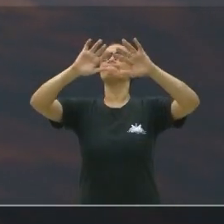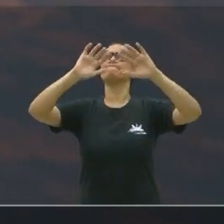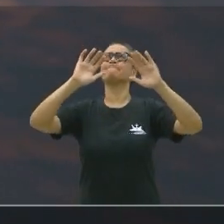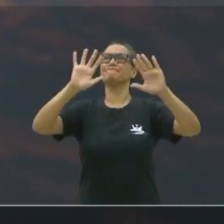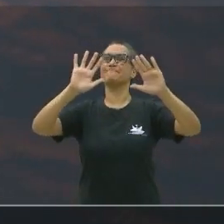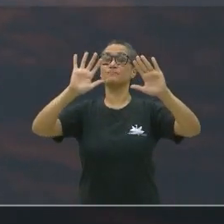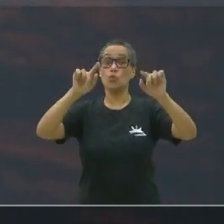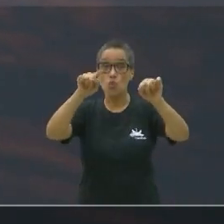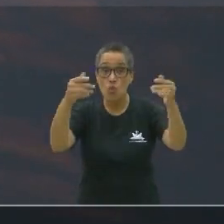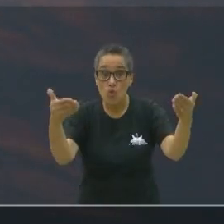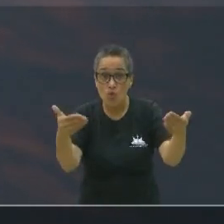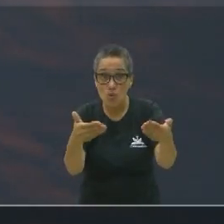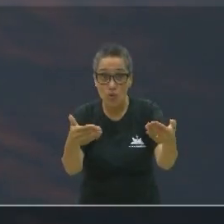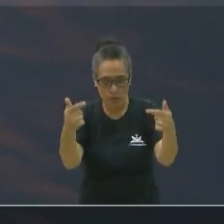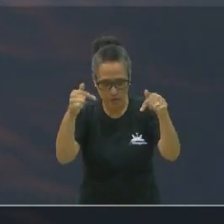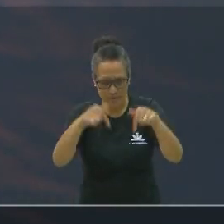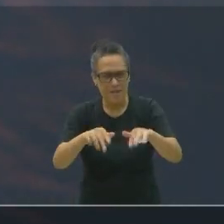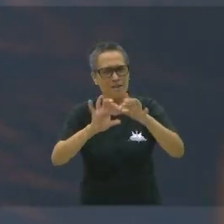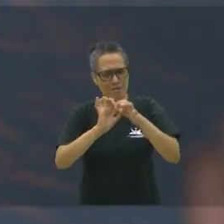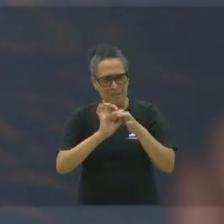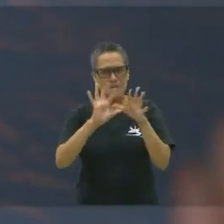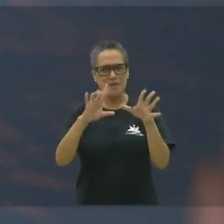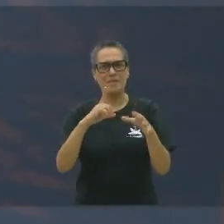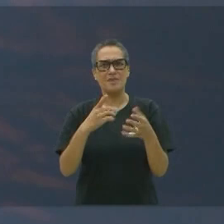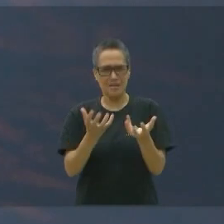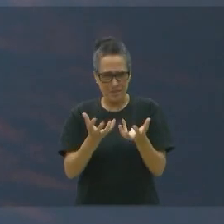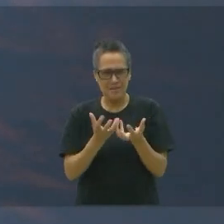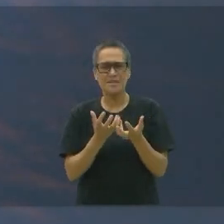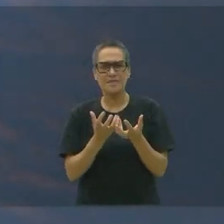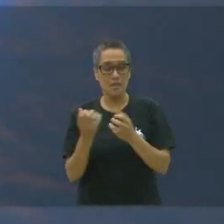veio hoje aqui para ser liberta e liberto,